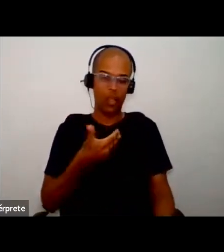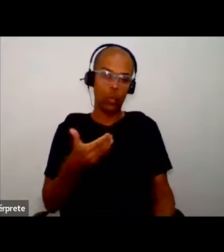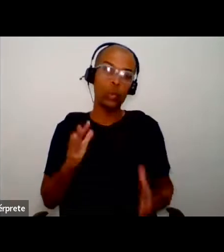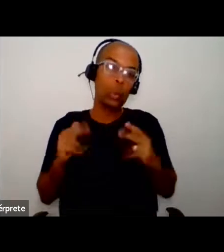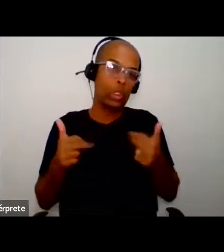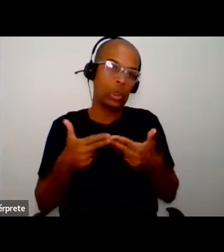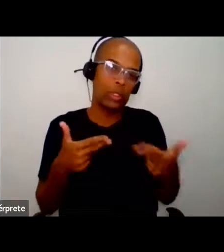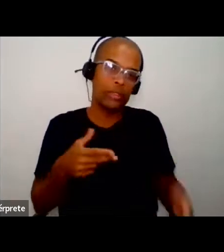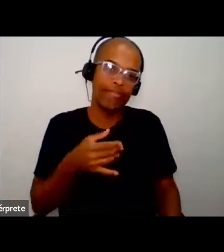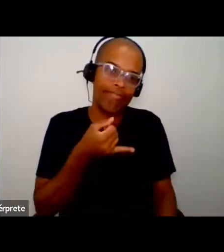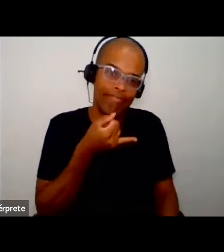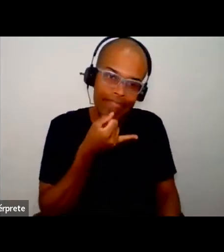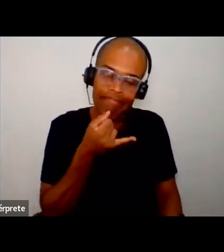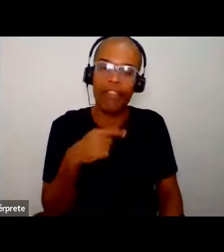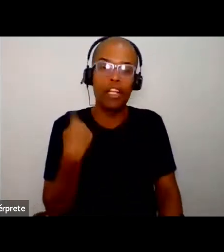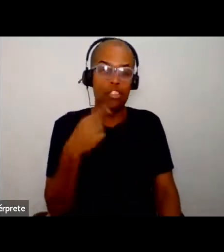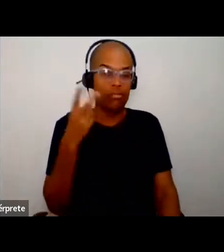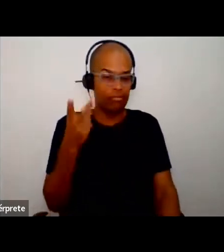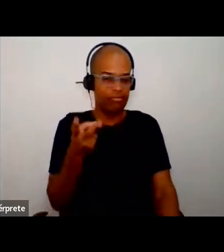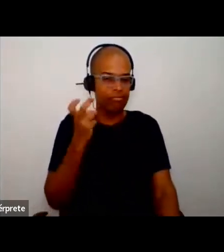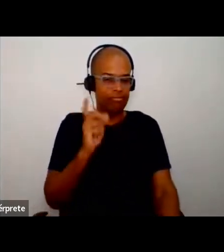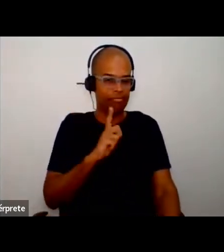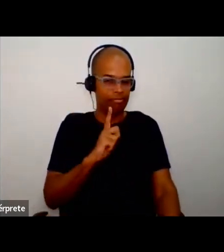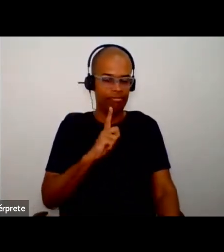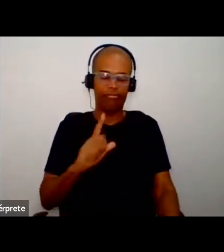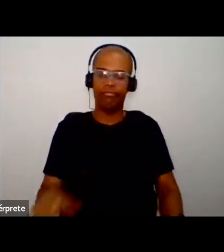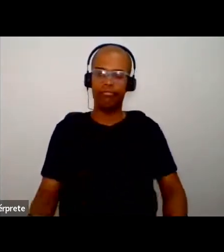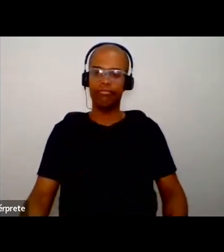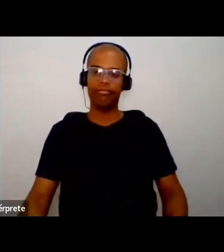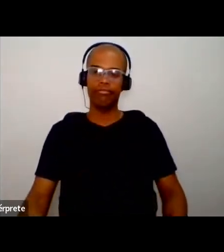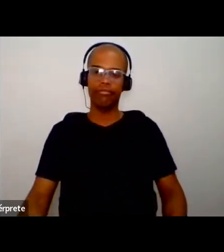infelizmente, a gente ainda vê nas eleições.